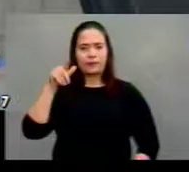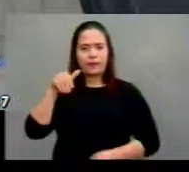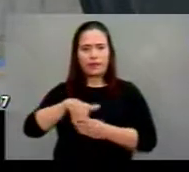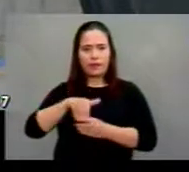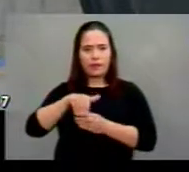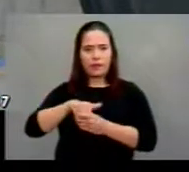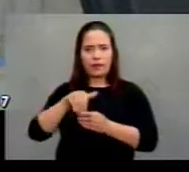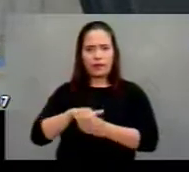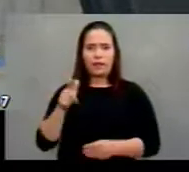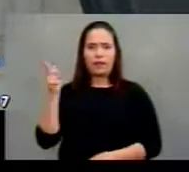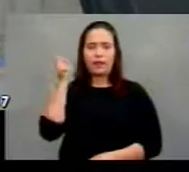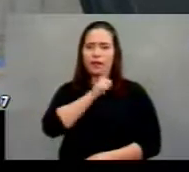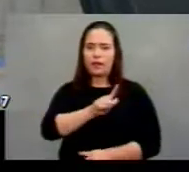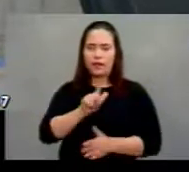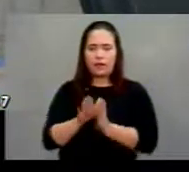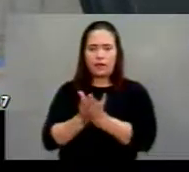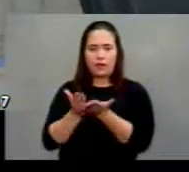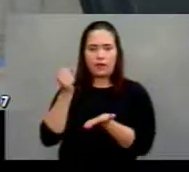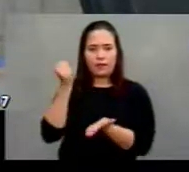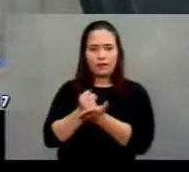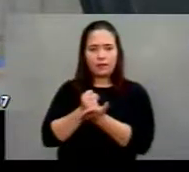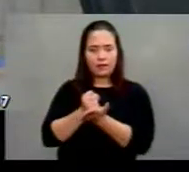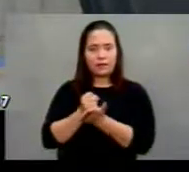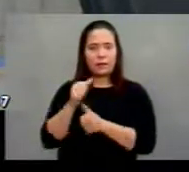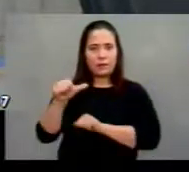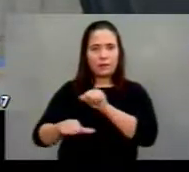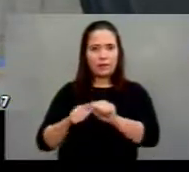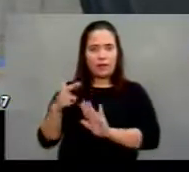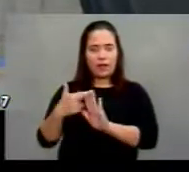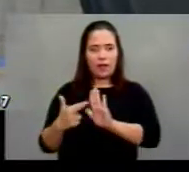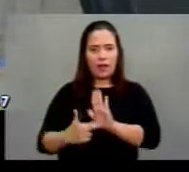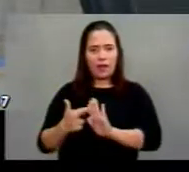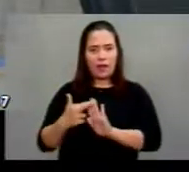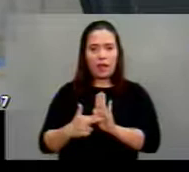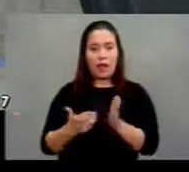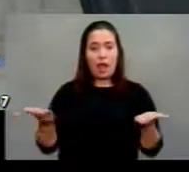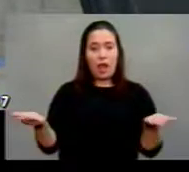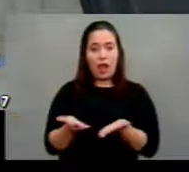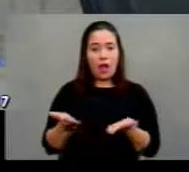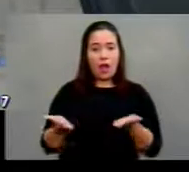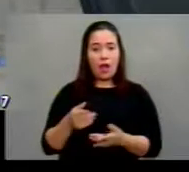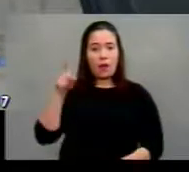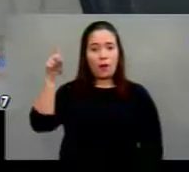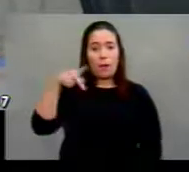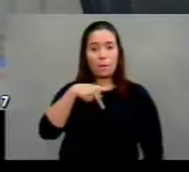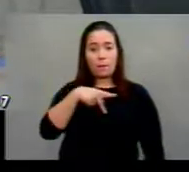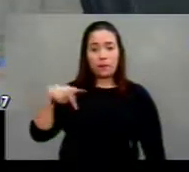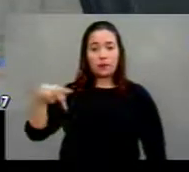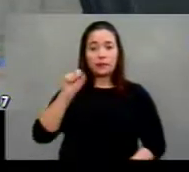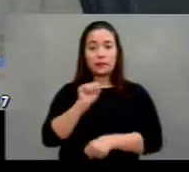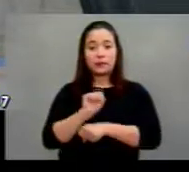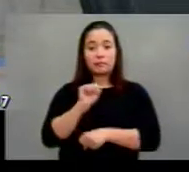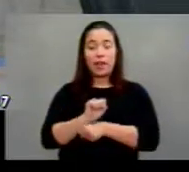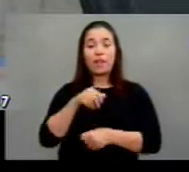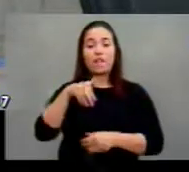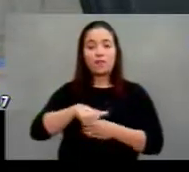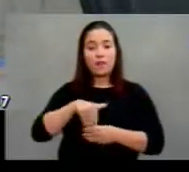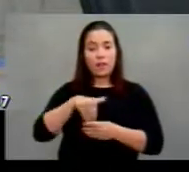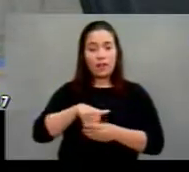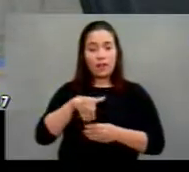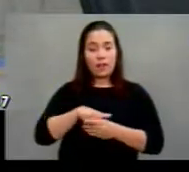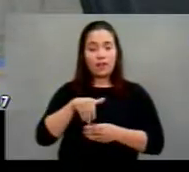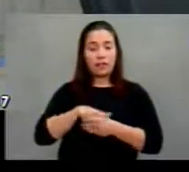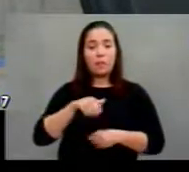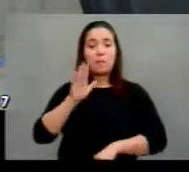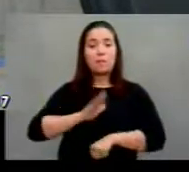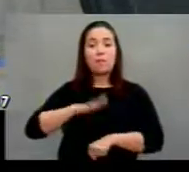da reforma trabalhista, deputado Renato Roseno, no momento que temos o presidente aguardando uma votação que vejo mais